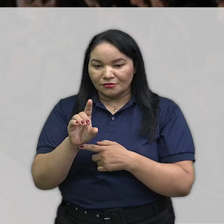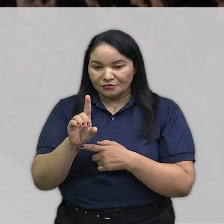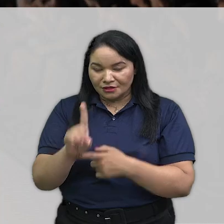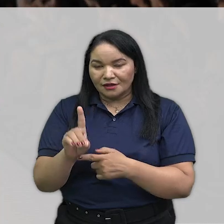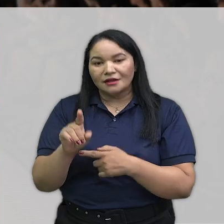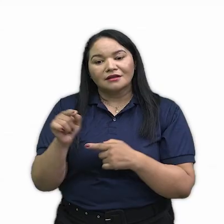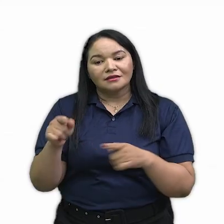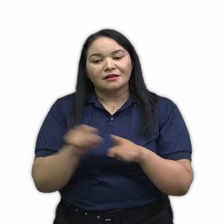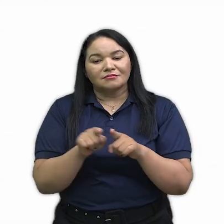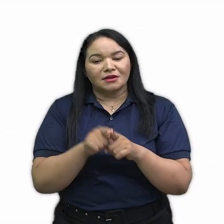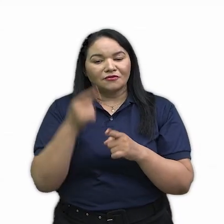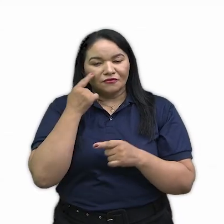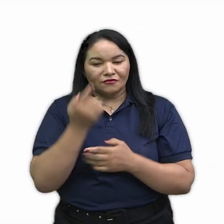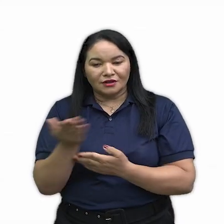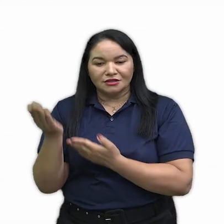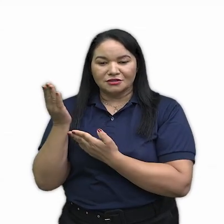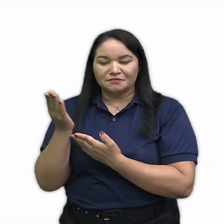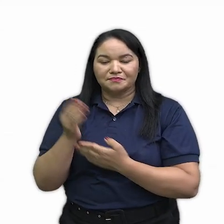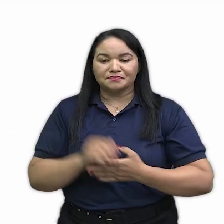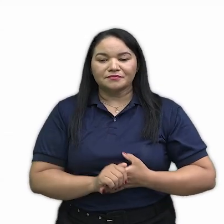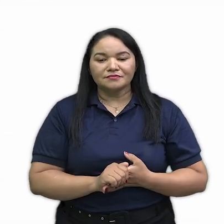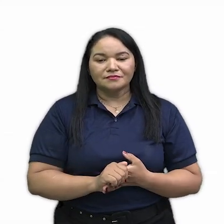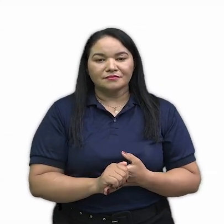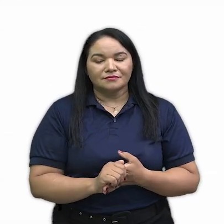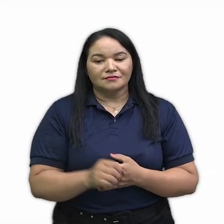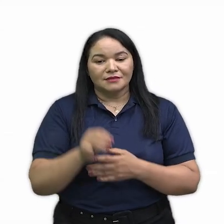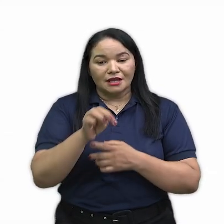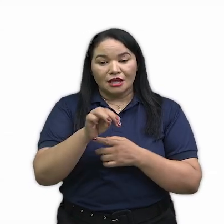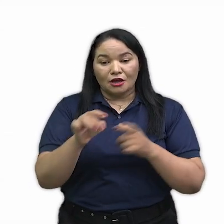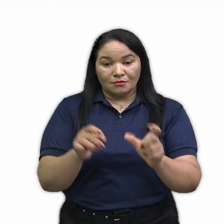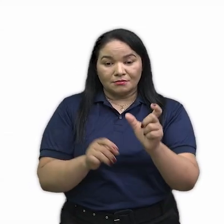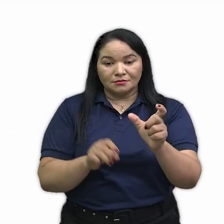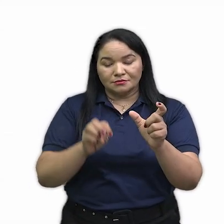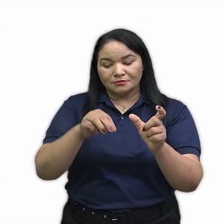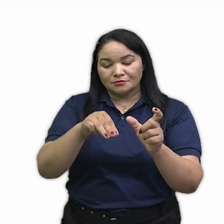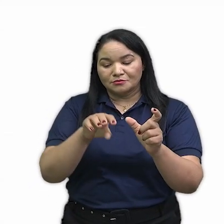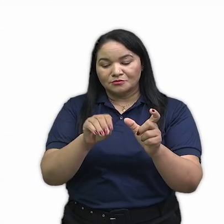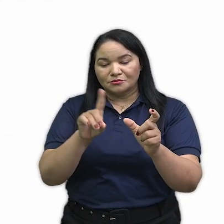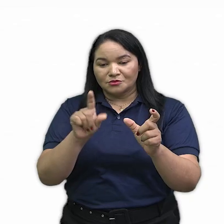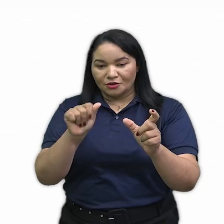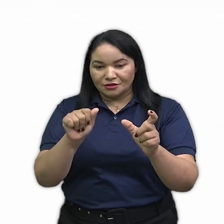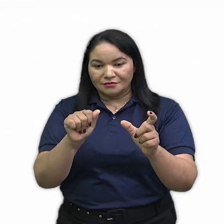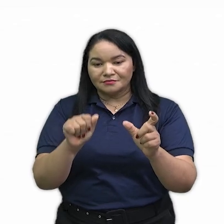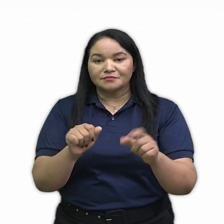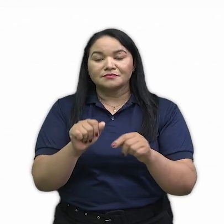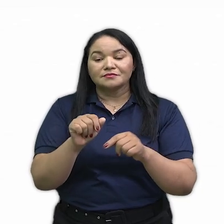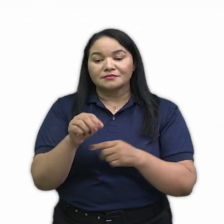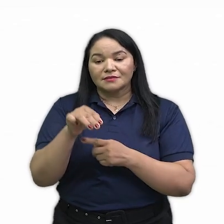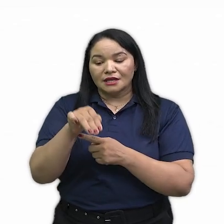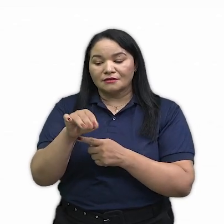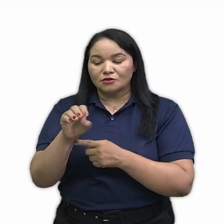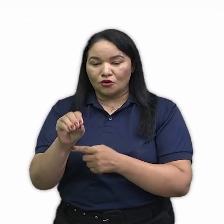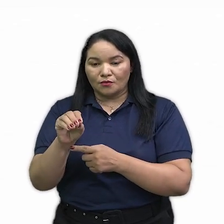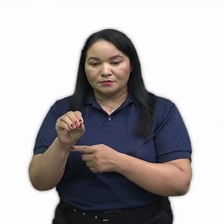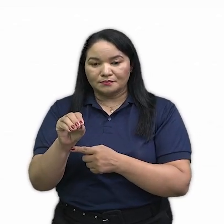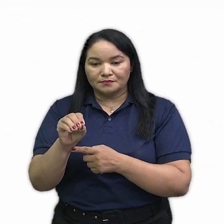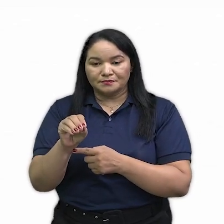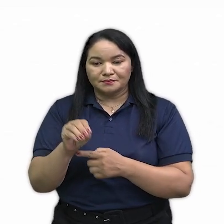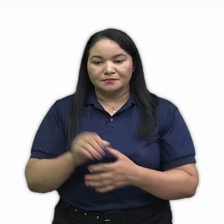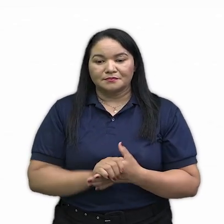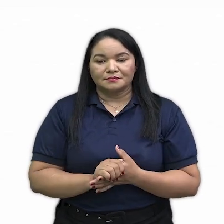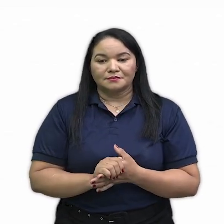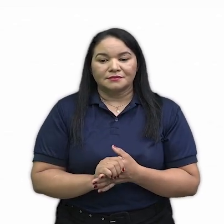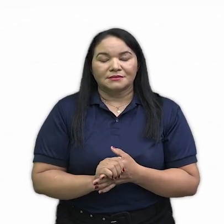na cartela que eu vou te mostrar, olha só. Temos aqui, então, a definição de moda. A moda,